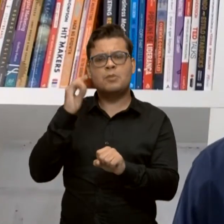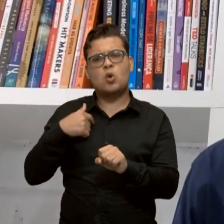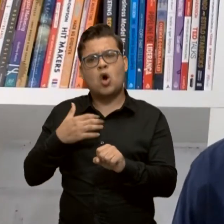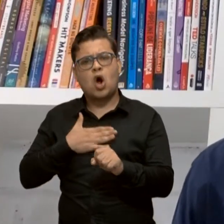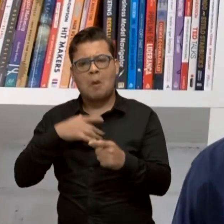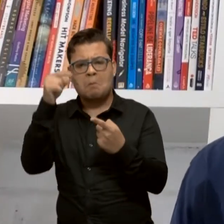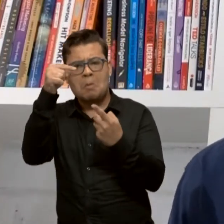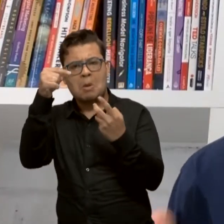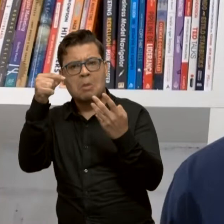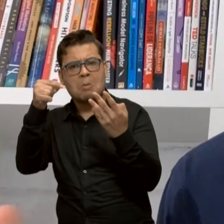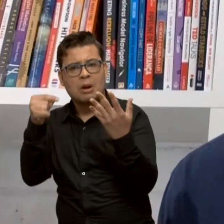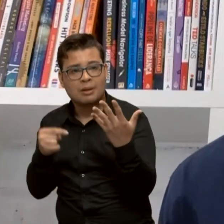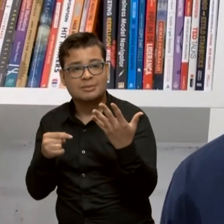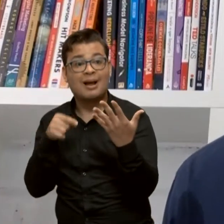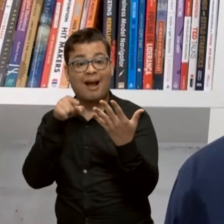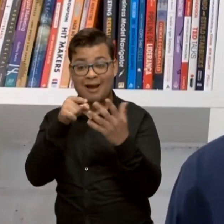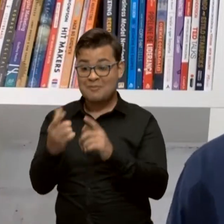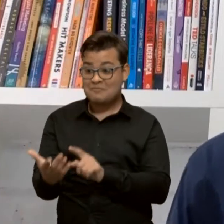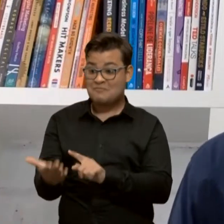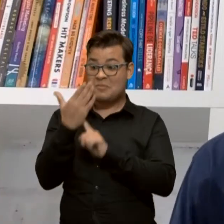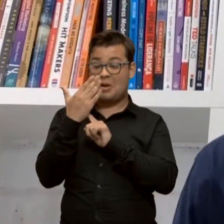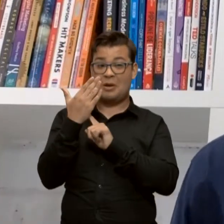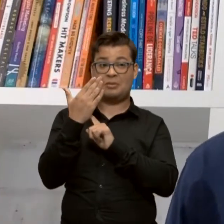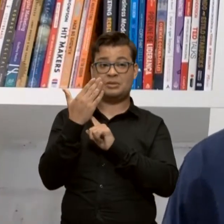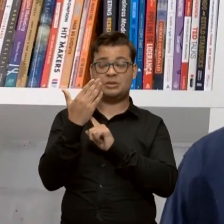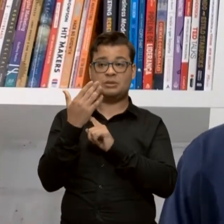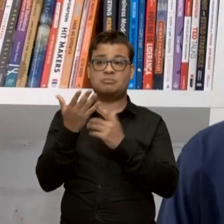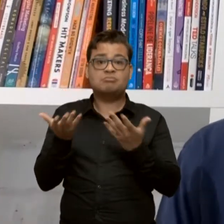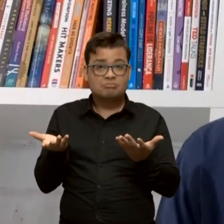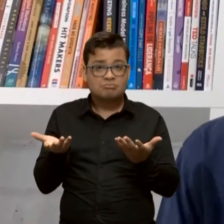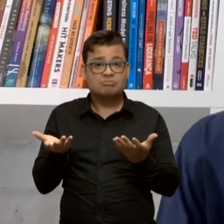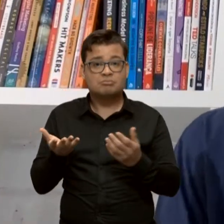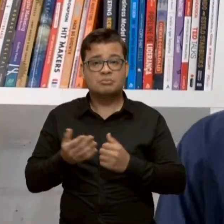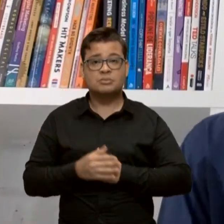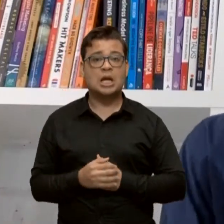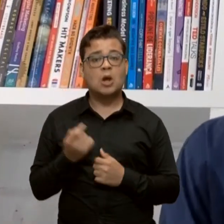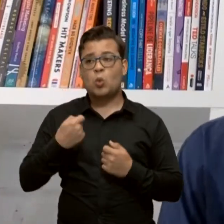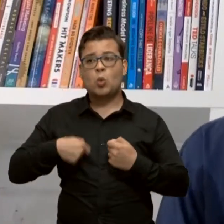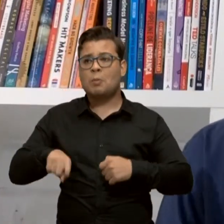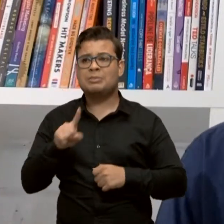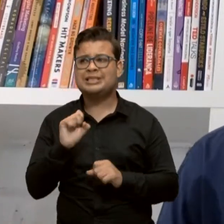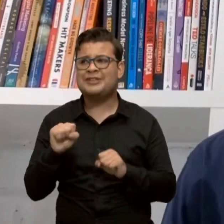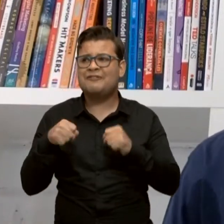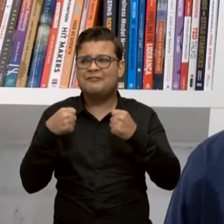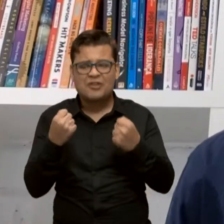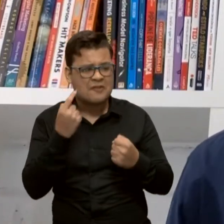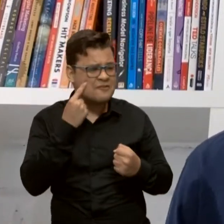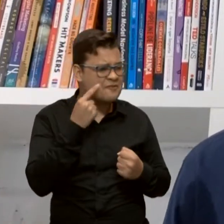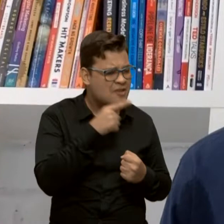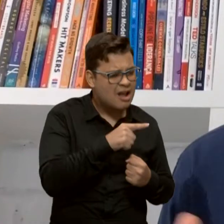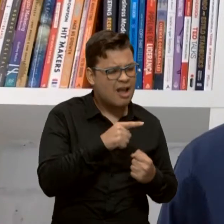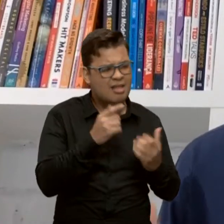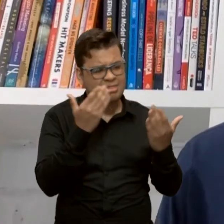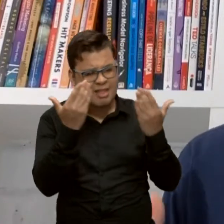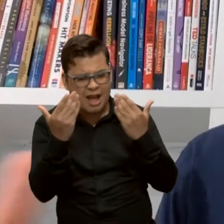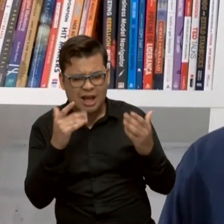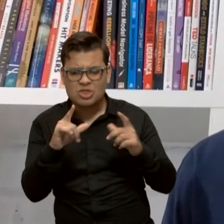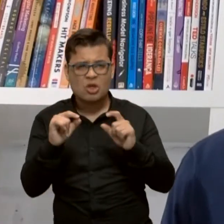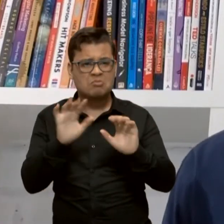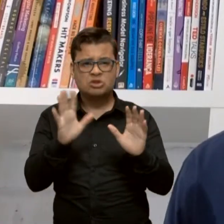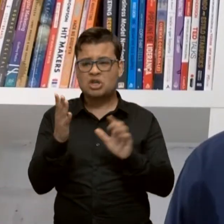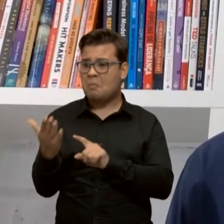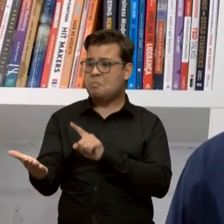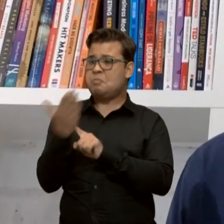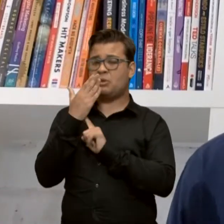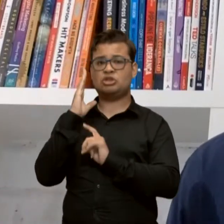que você tenderia a comprar e você não precisa ter o esforço da escolha ou você pode ter um